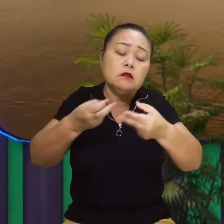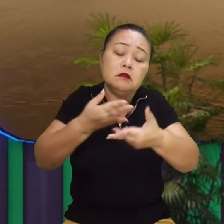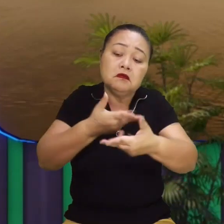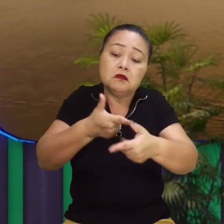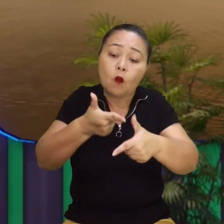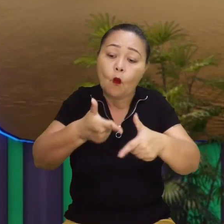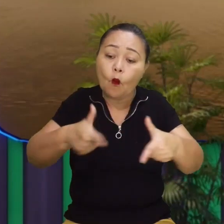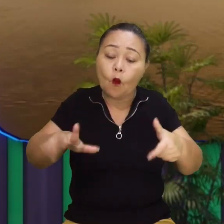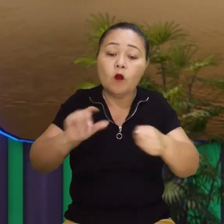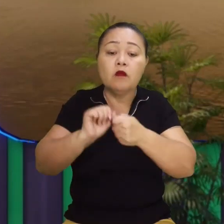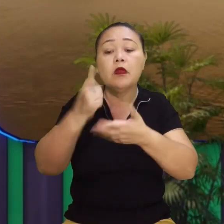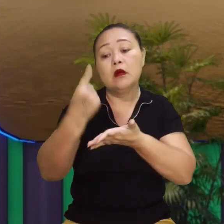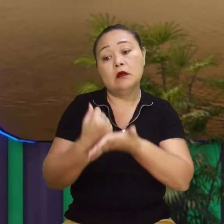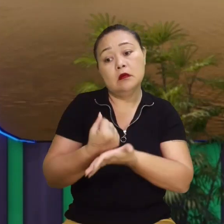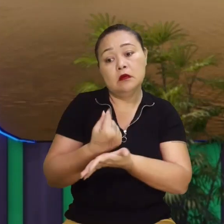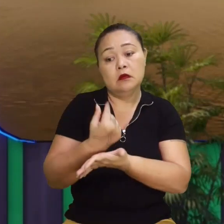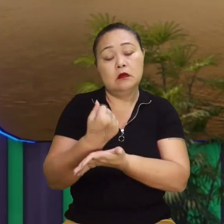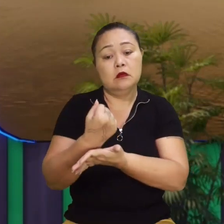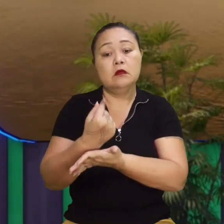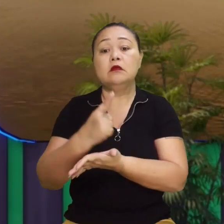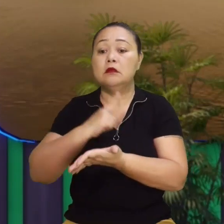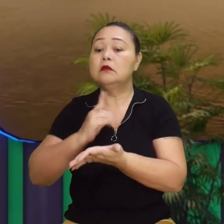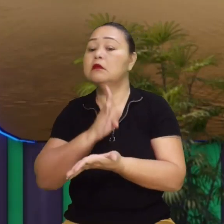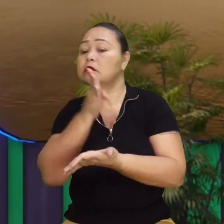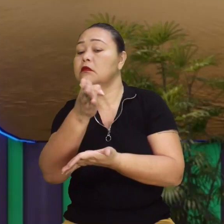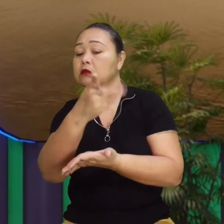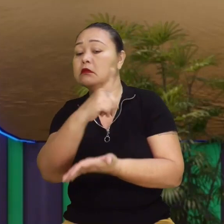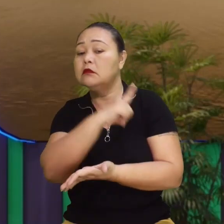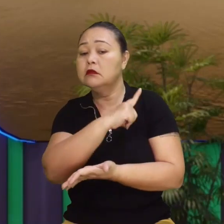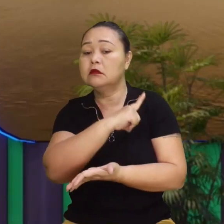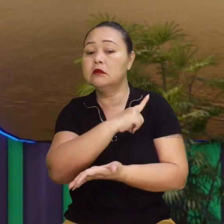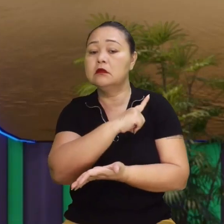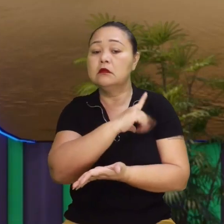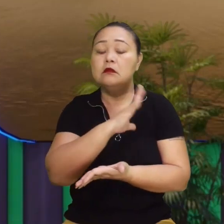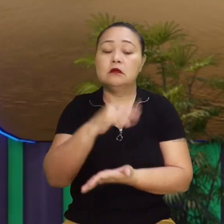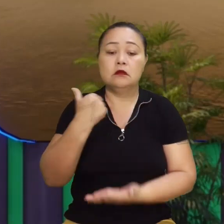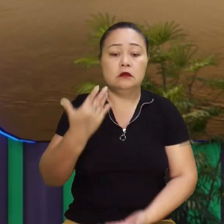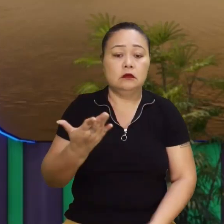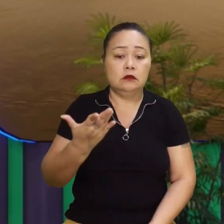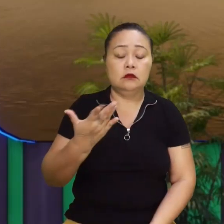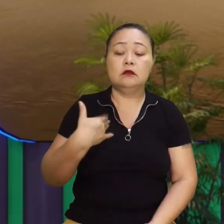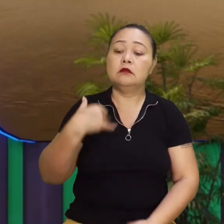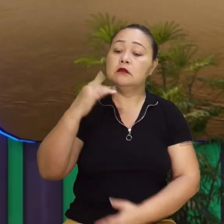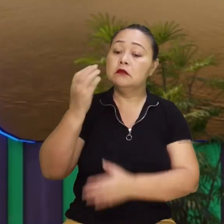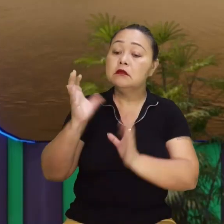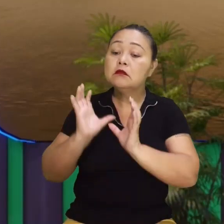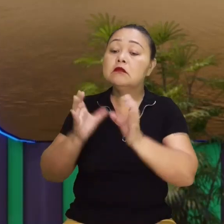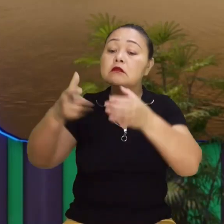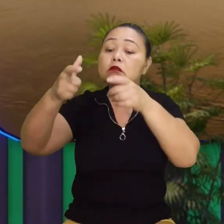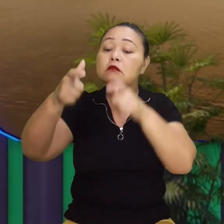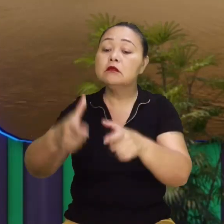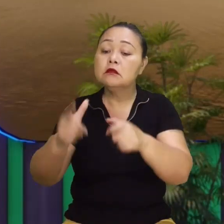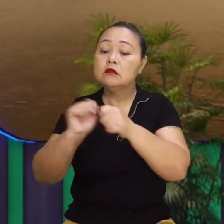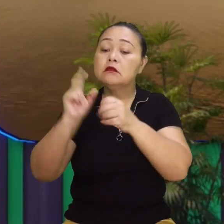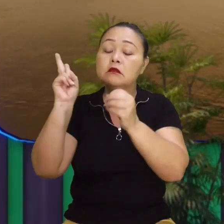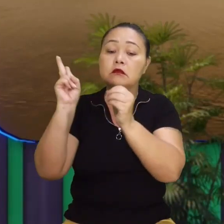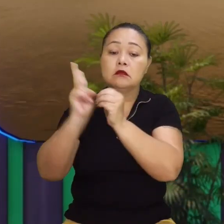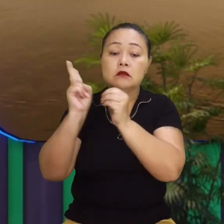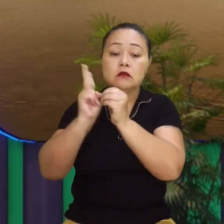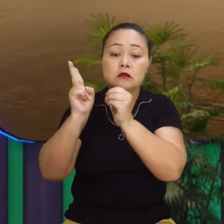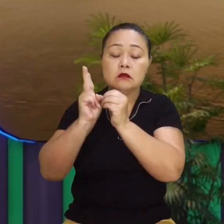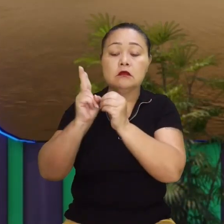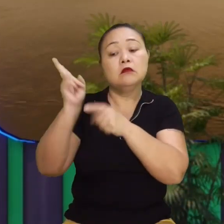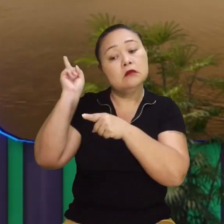o capitalismo vai querer chegar onde tá onde ainda tem né e as reservas indígenas são